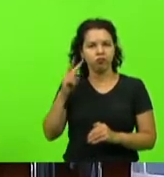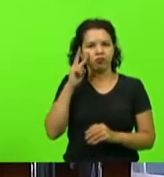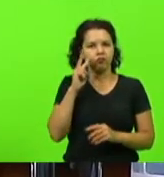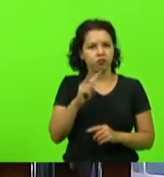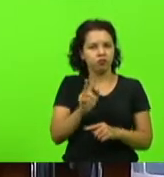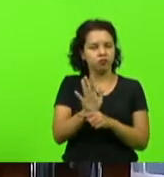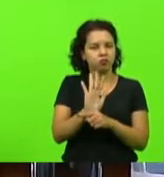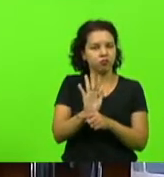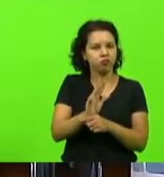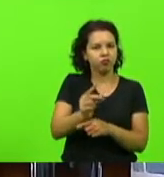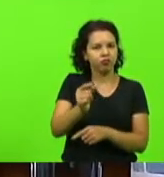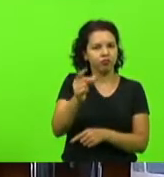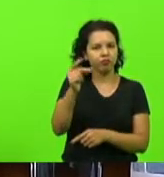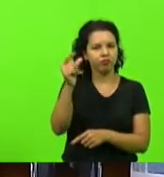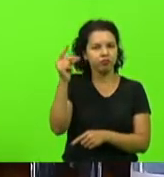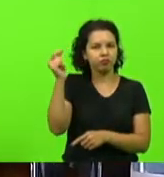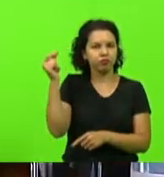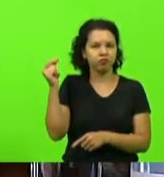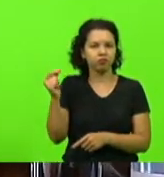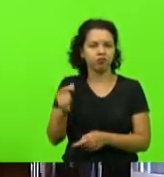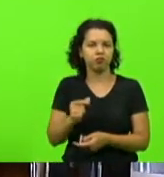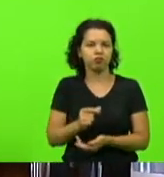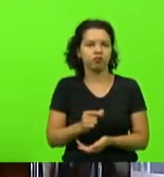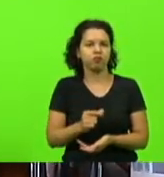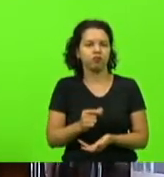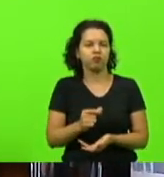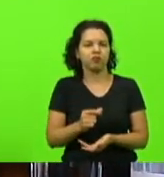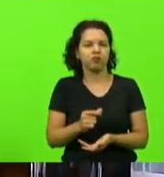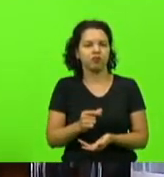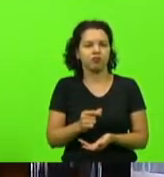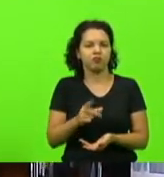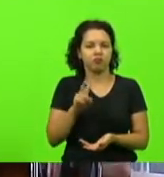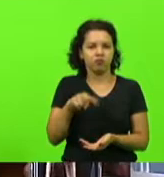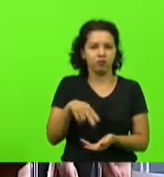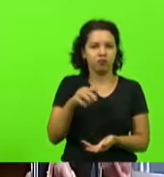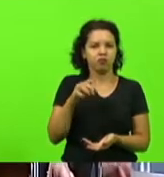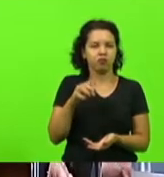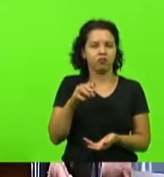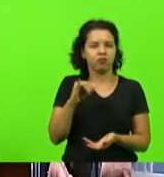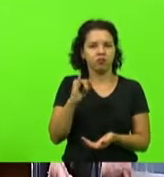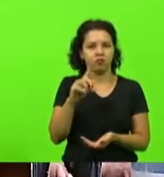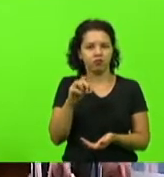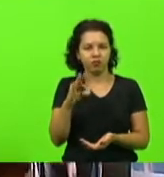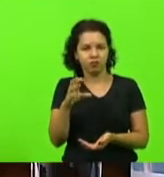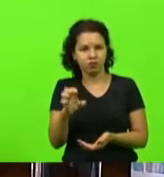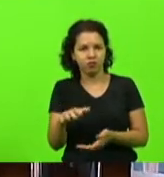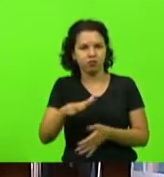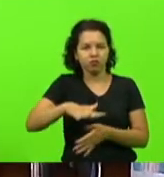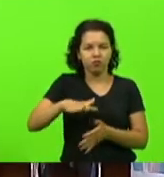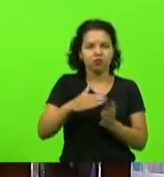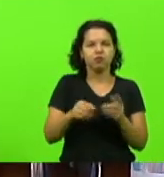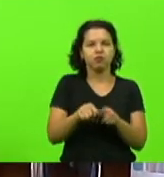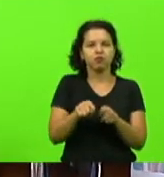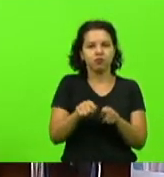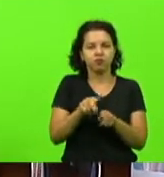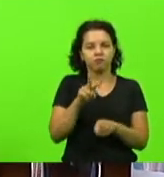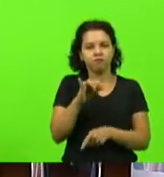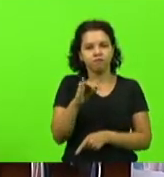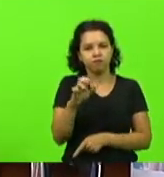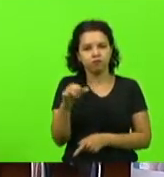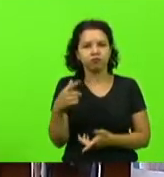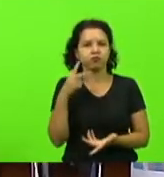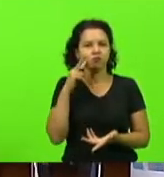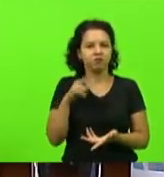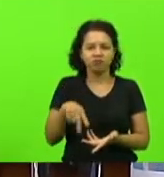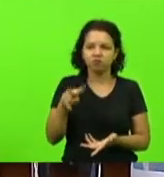antigos da Idade Média, dos vikings, a gente fica totalmente estarrecido com o que está acontecendo. Então, essa casa